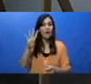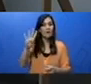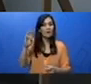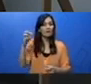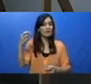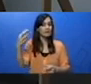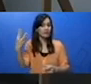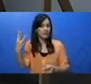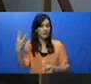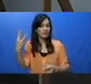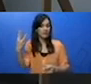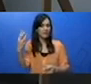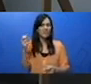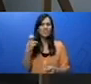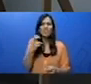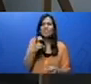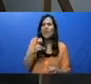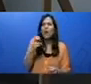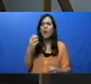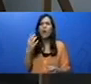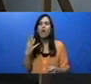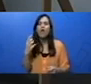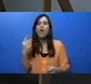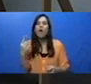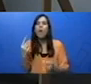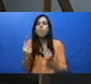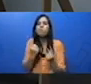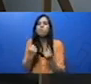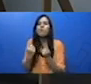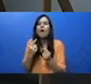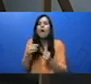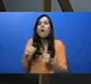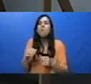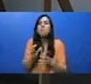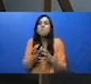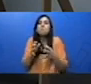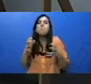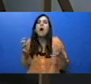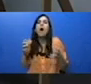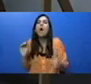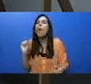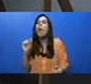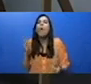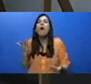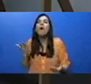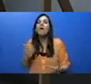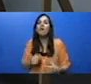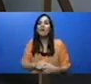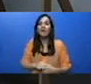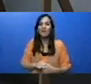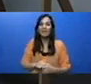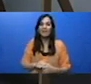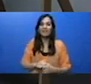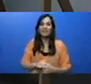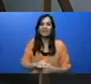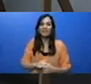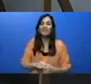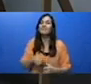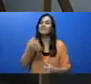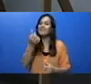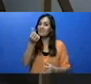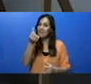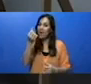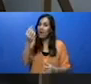643, 541. Comparando todas as ordens, 643 é maior. Então, quem